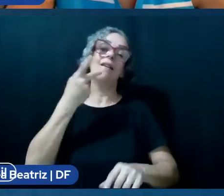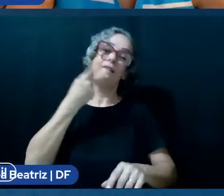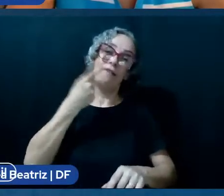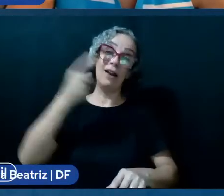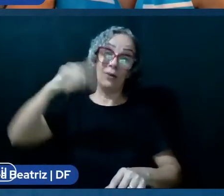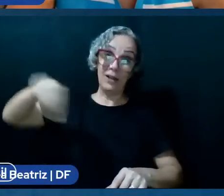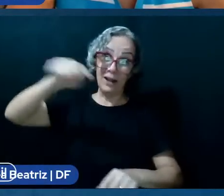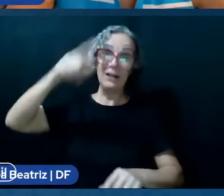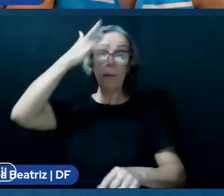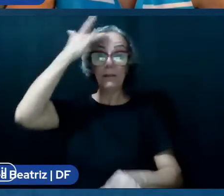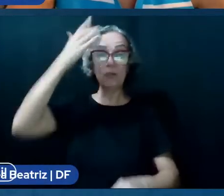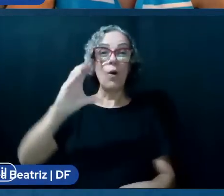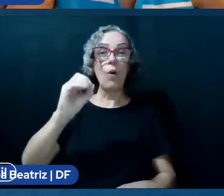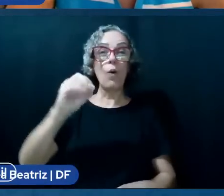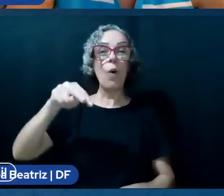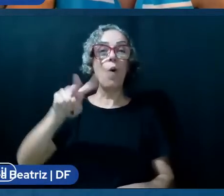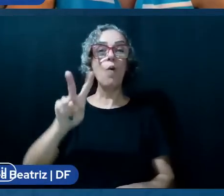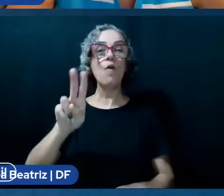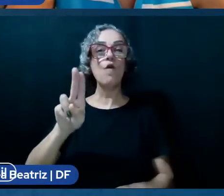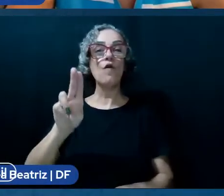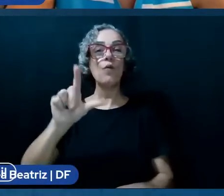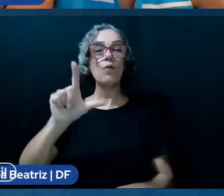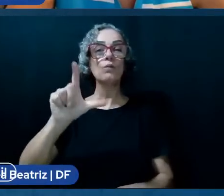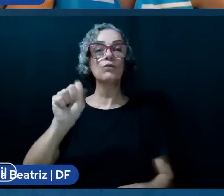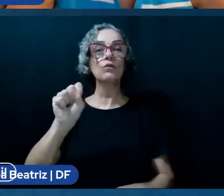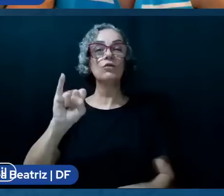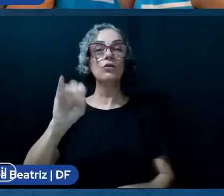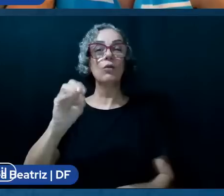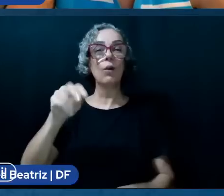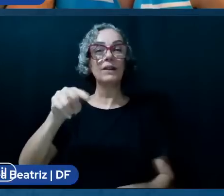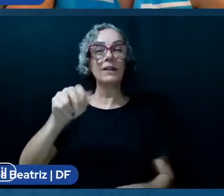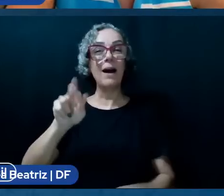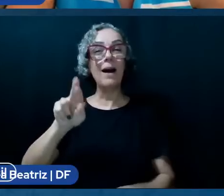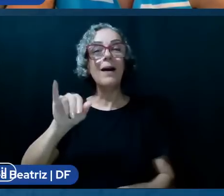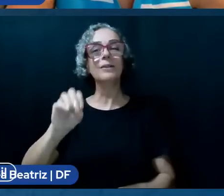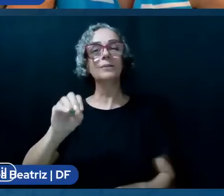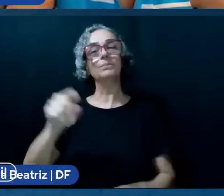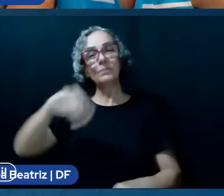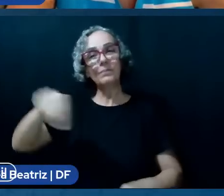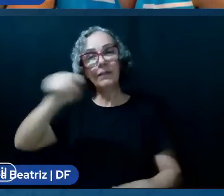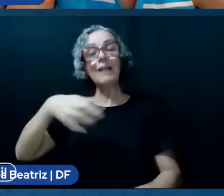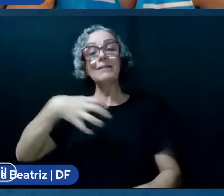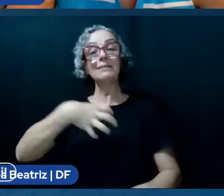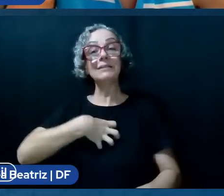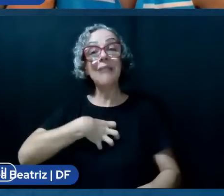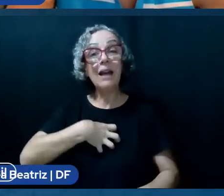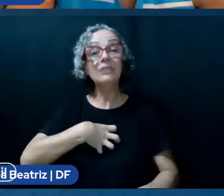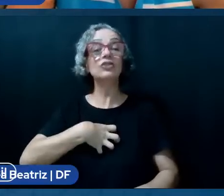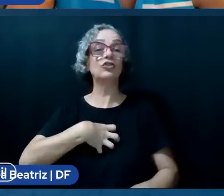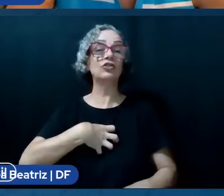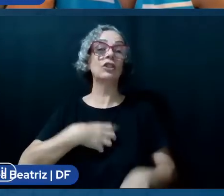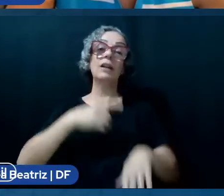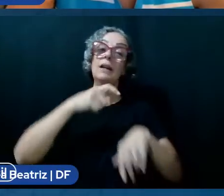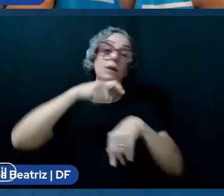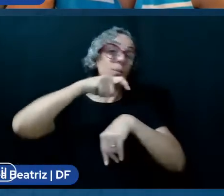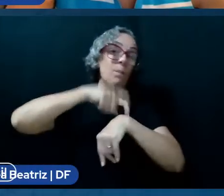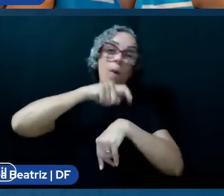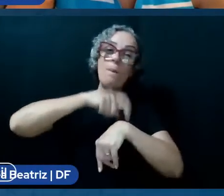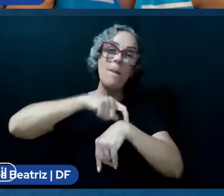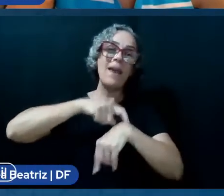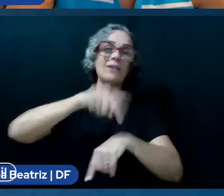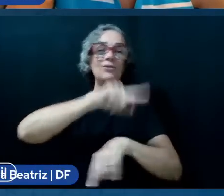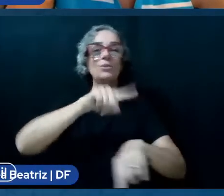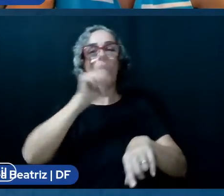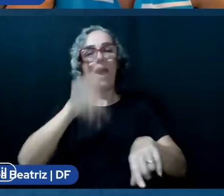do pensamento que se embota a sensibilidade, porque ele está preocupado com uma